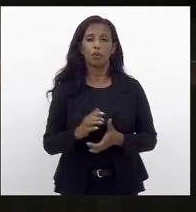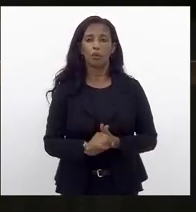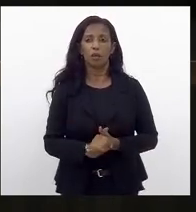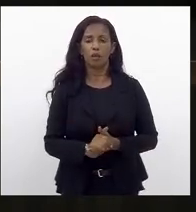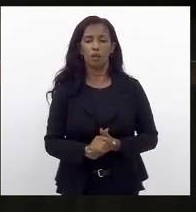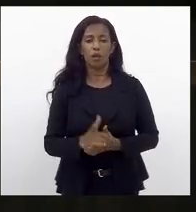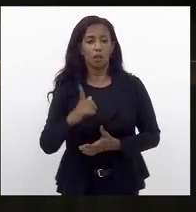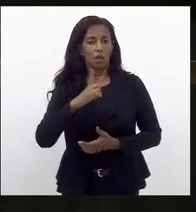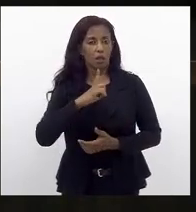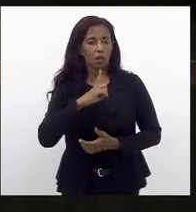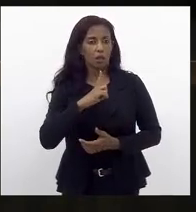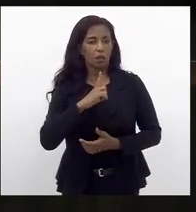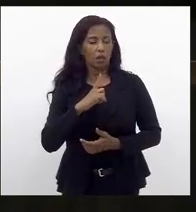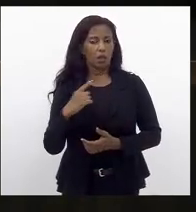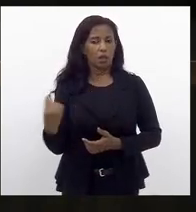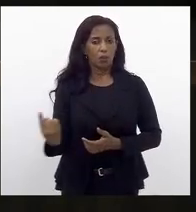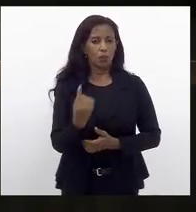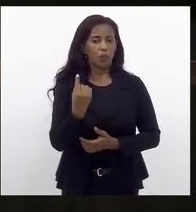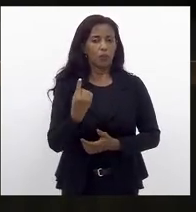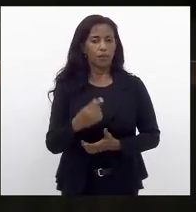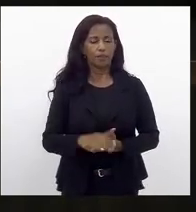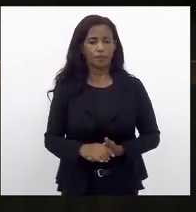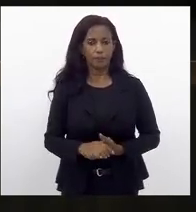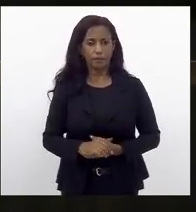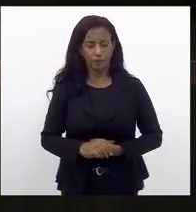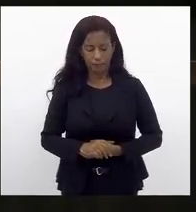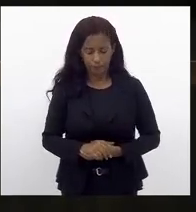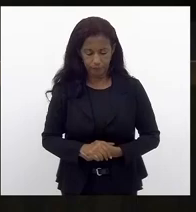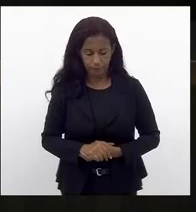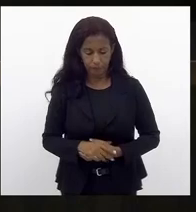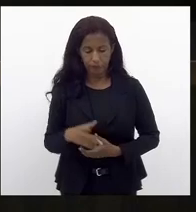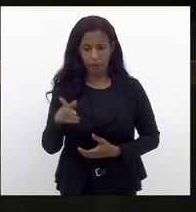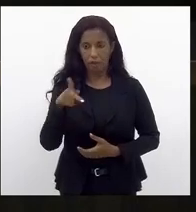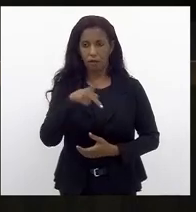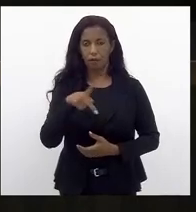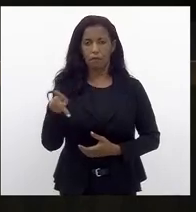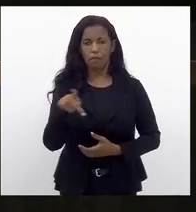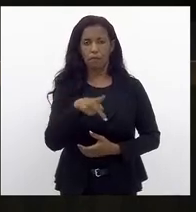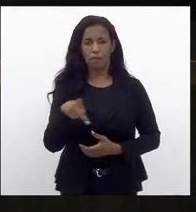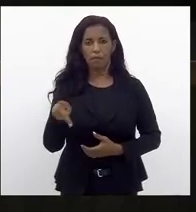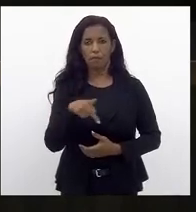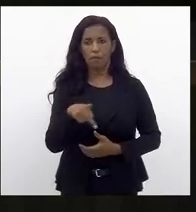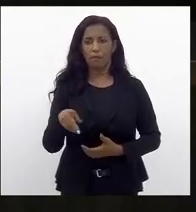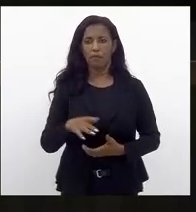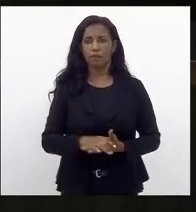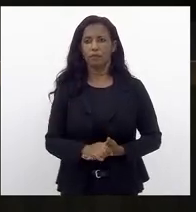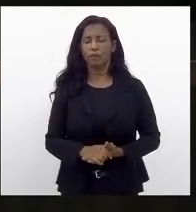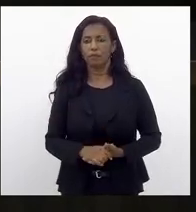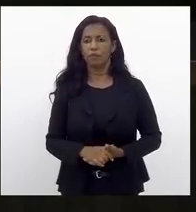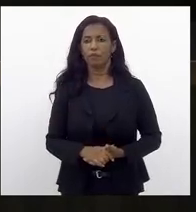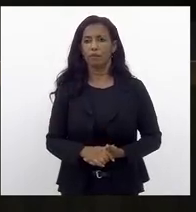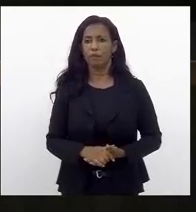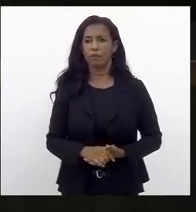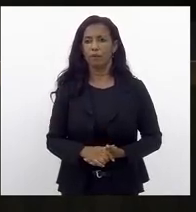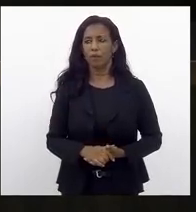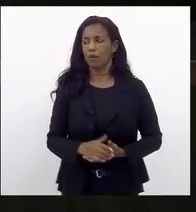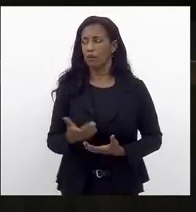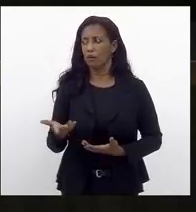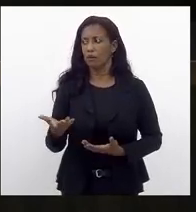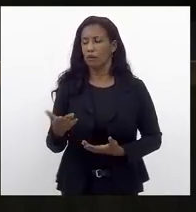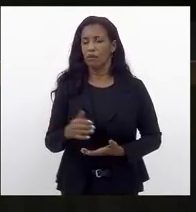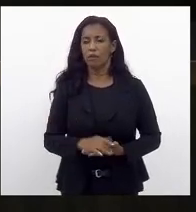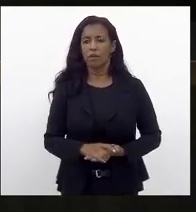tem uma é uma professora que tá falando tá fazendo